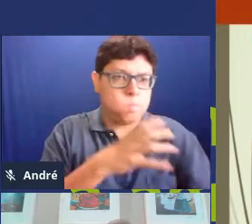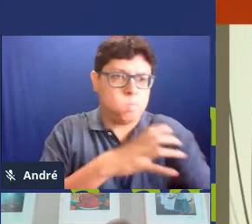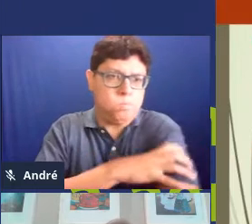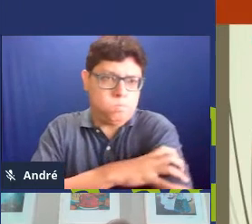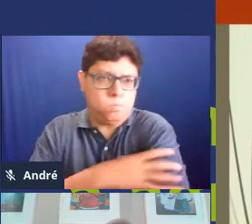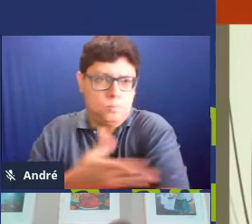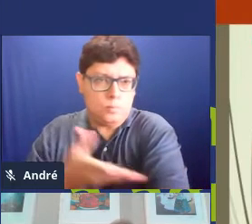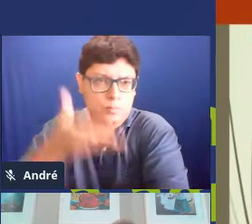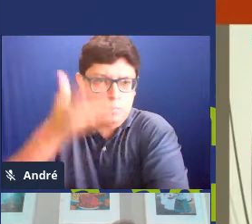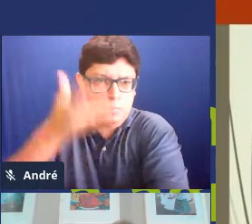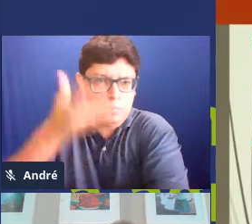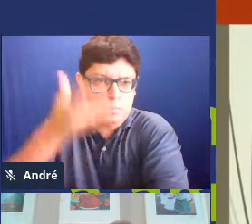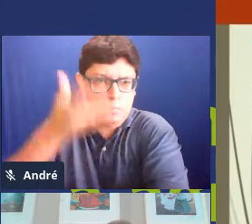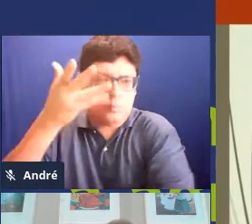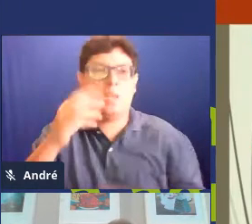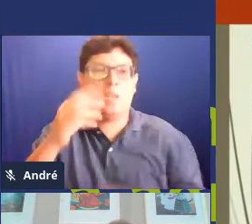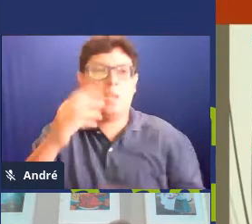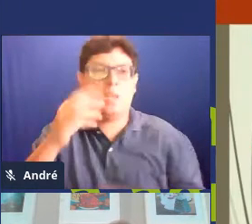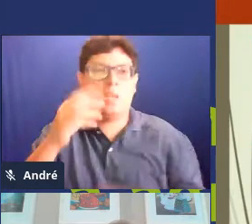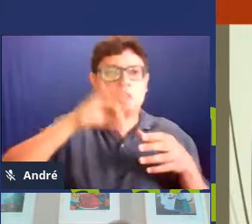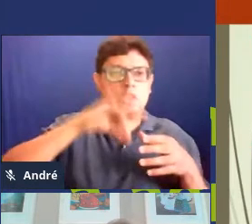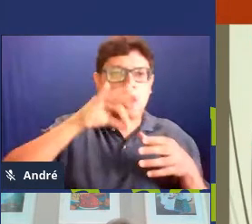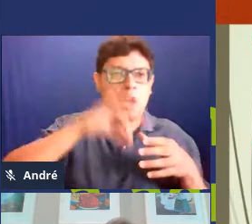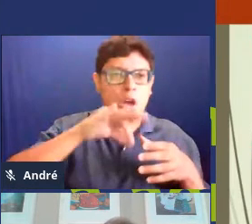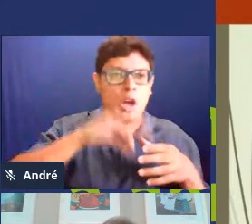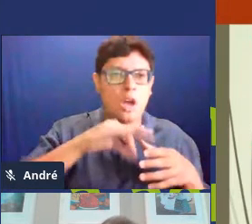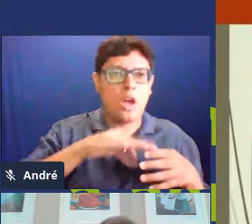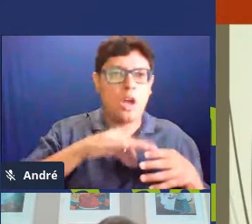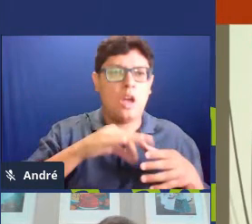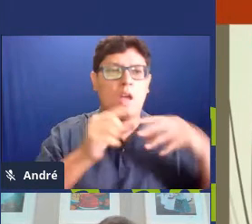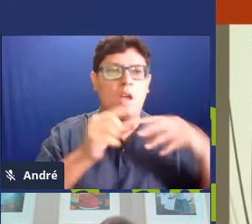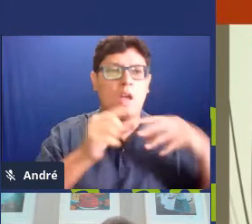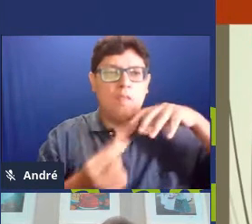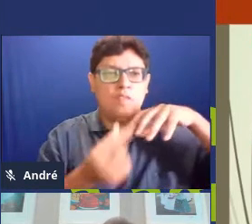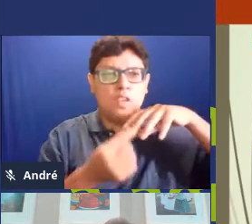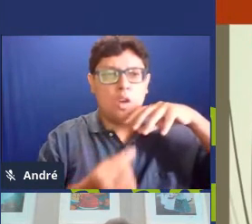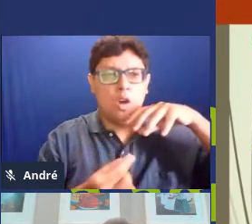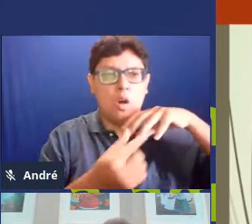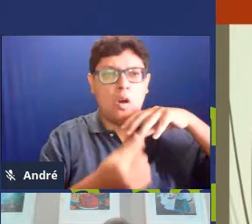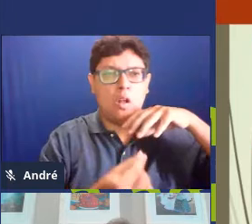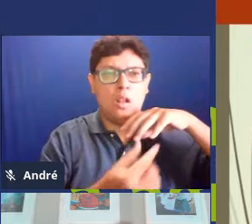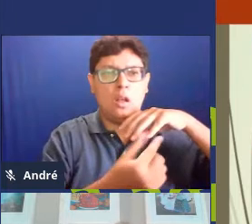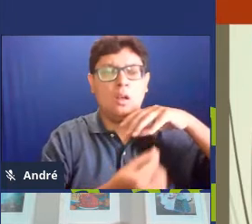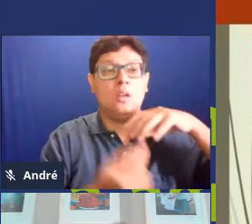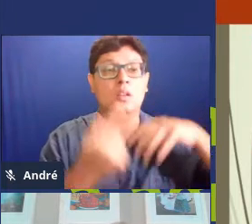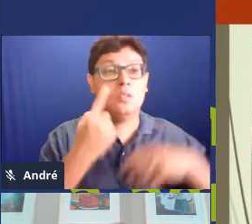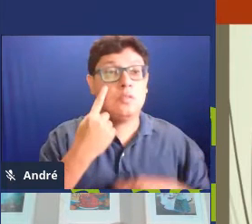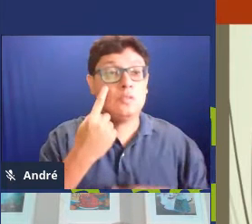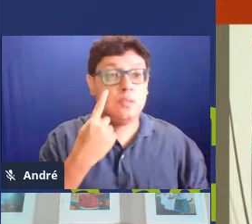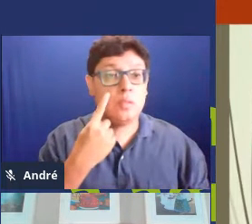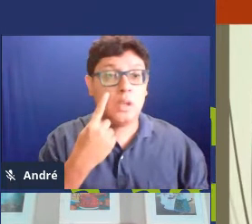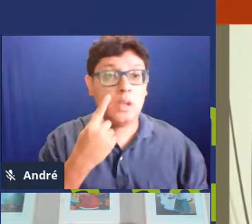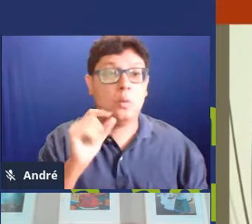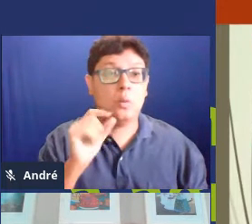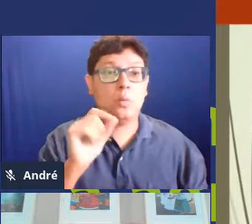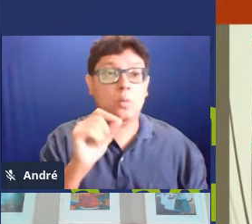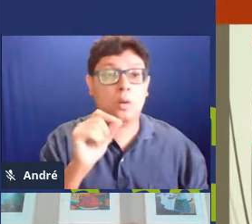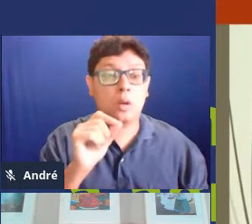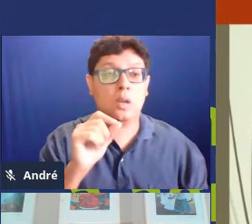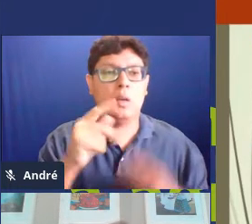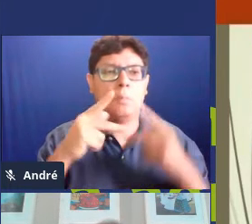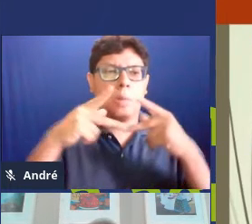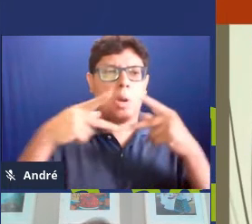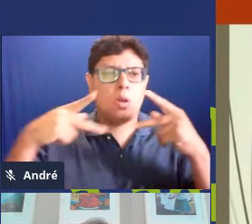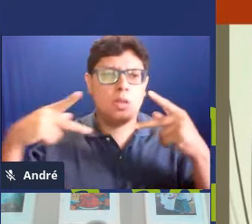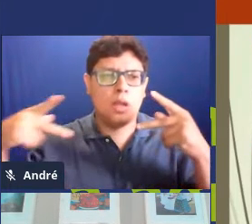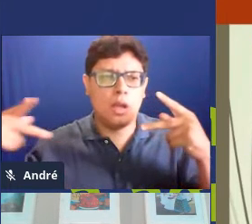artérias e ver o que é que foi mais expresso, o que é que funcionou mais. E a partir dali eu teria ideias de